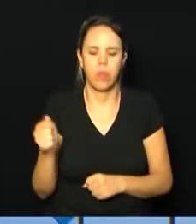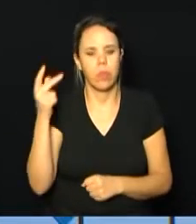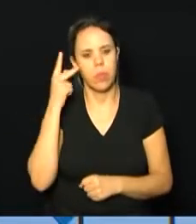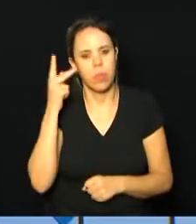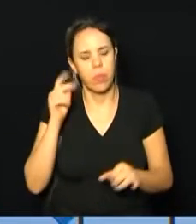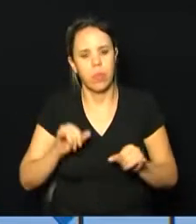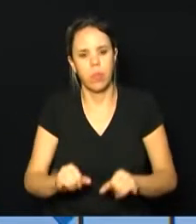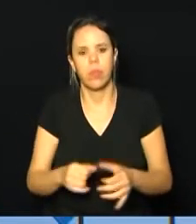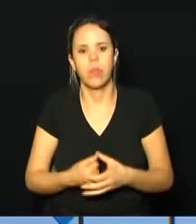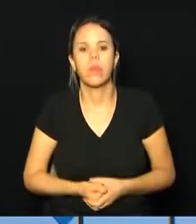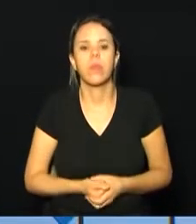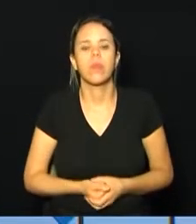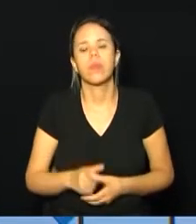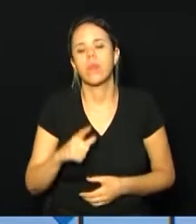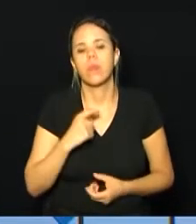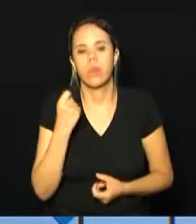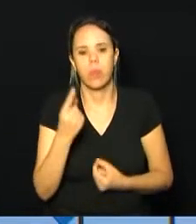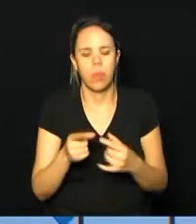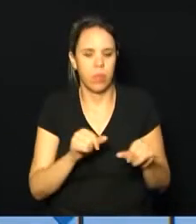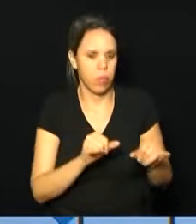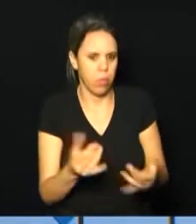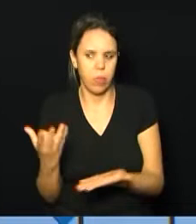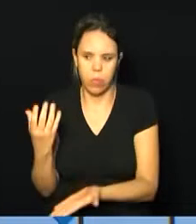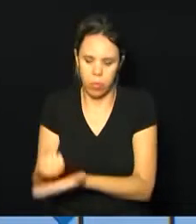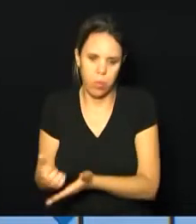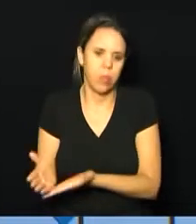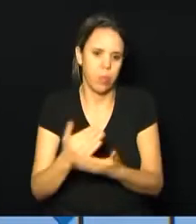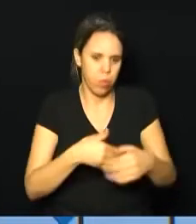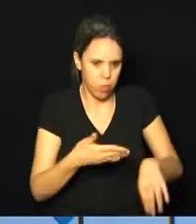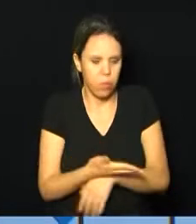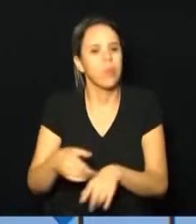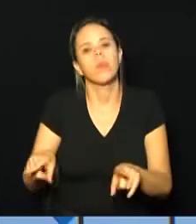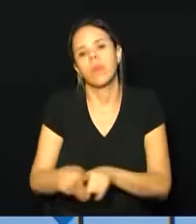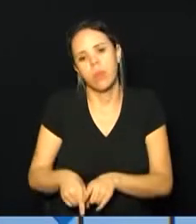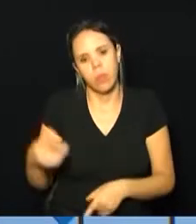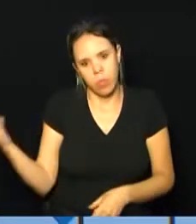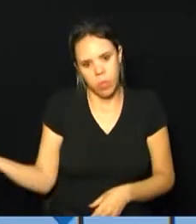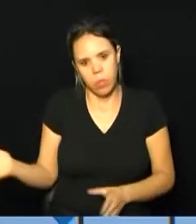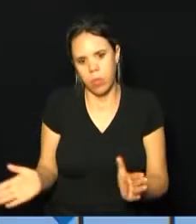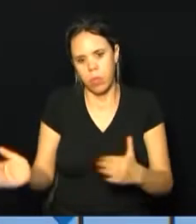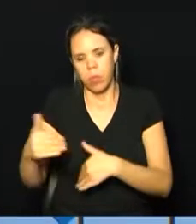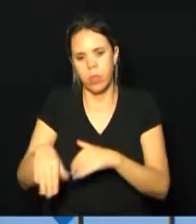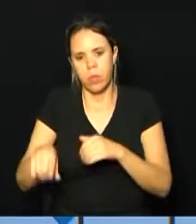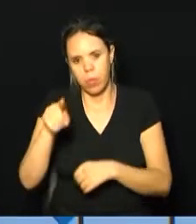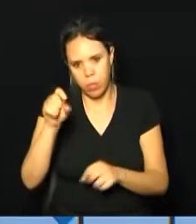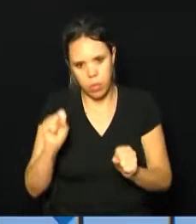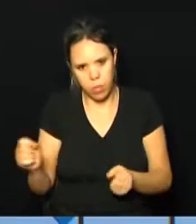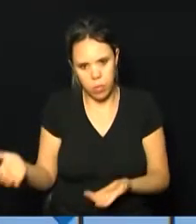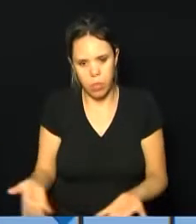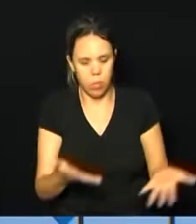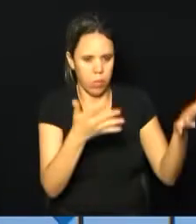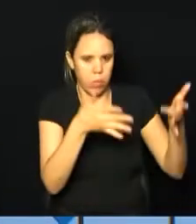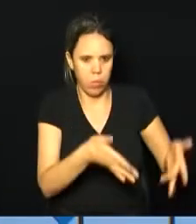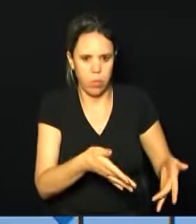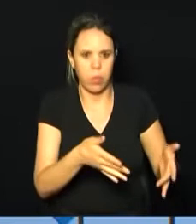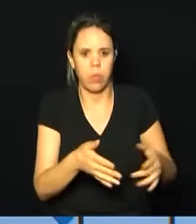de Supermercados e tem alguns supermercados, inclusive, que participam também com aquela caixinha, ou até você pode colocar